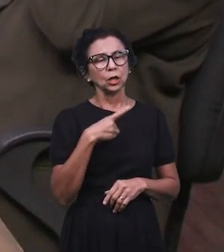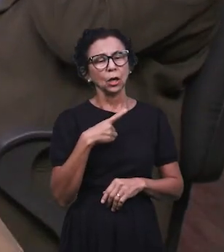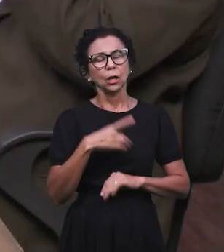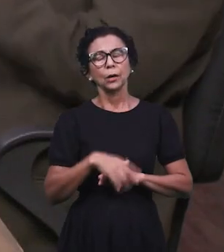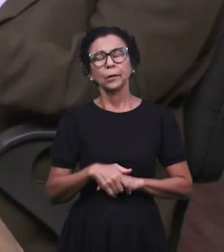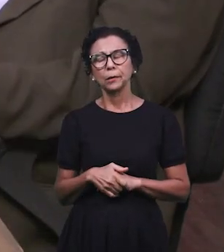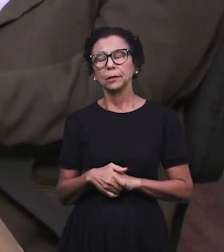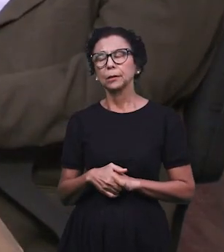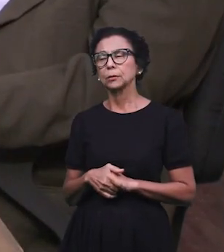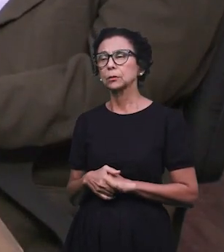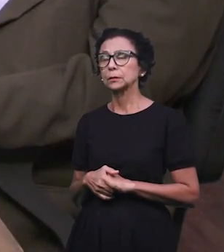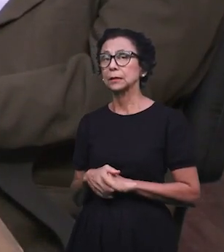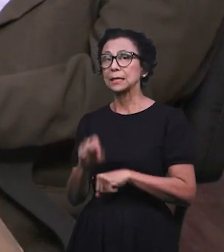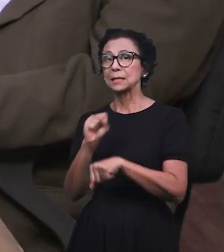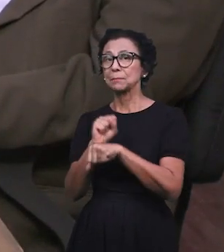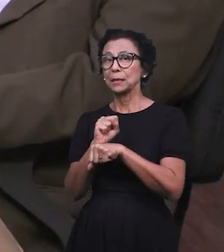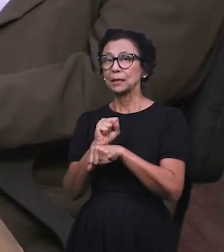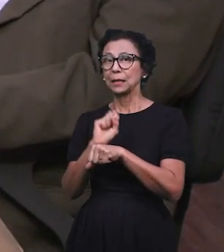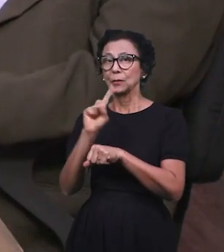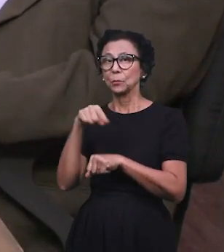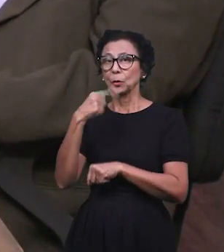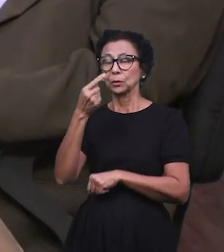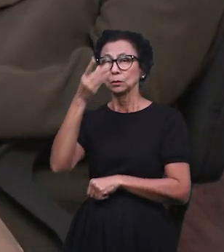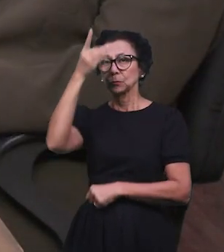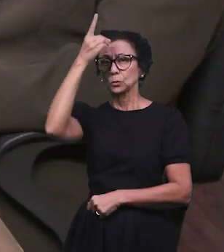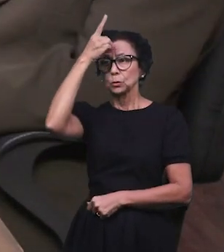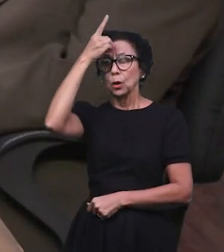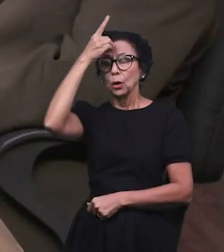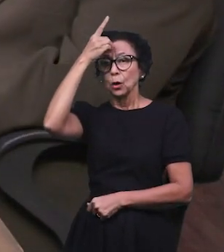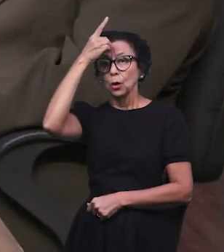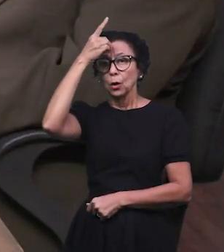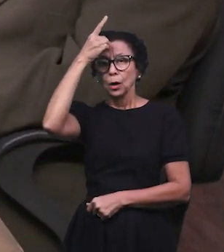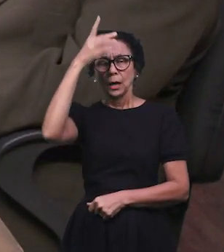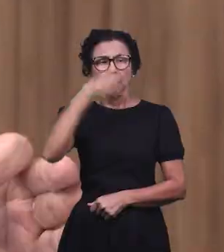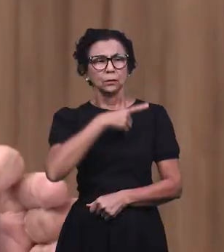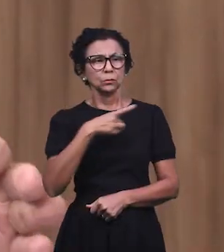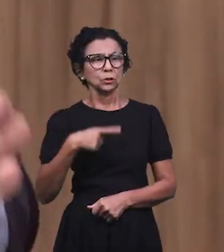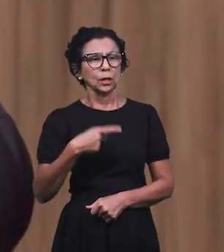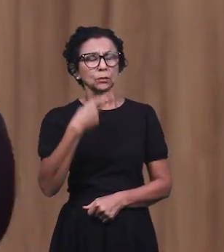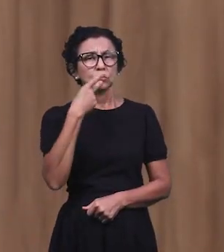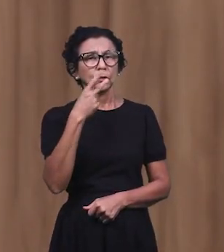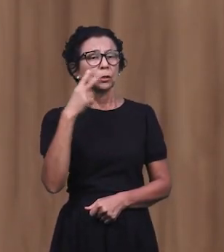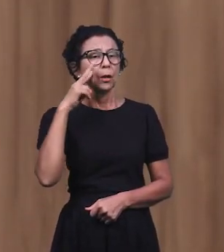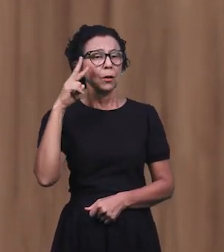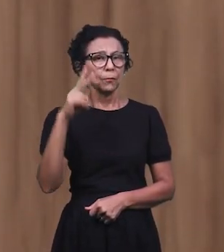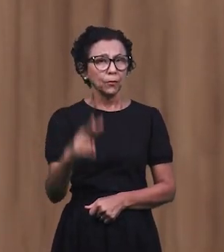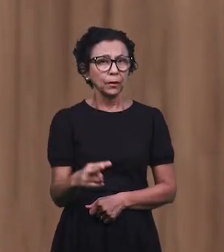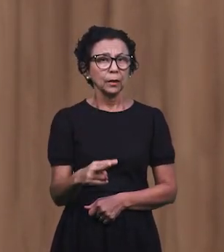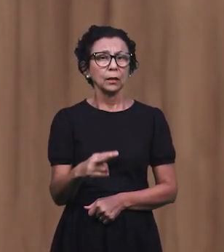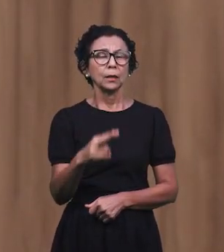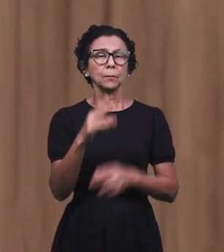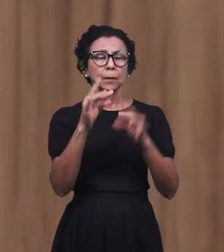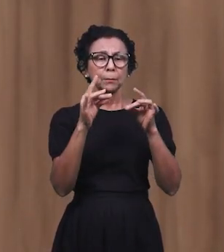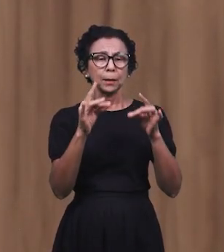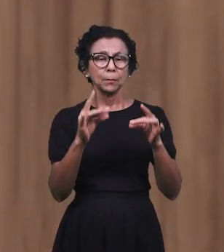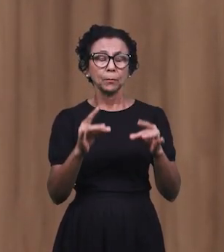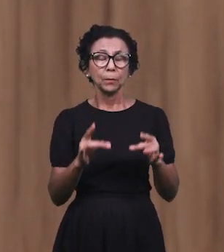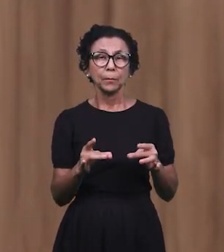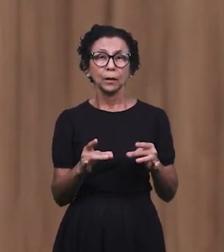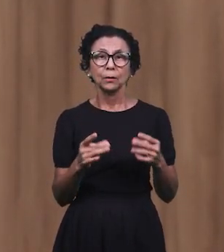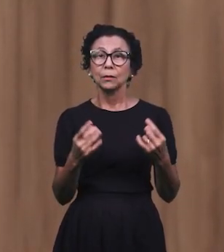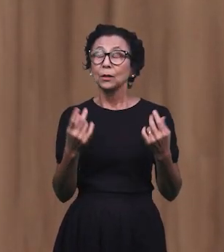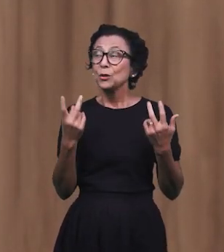eu via que acontecia assim, assim, assim, exatamente a maneira como o Senhor já tinha falado